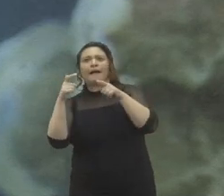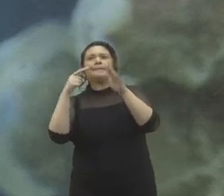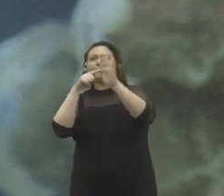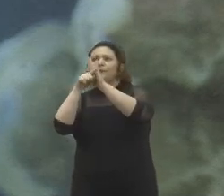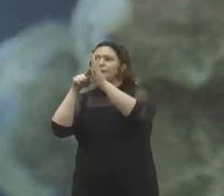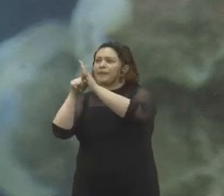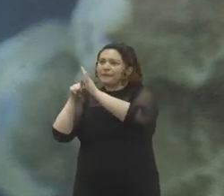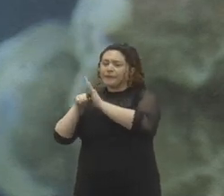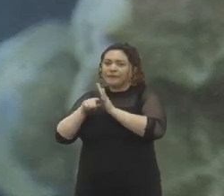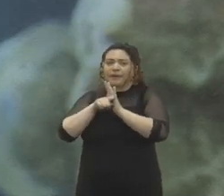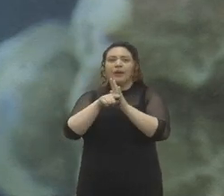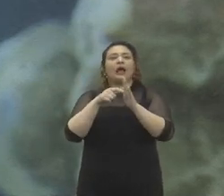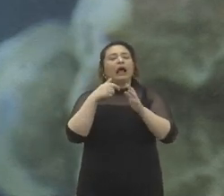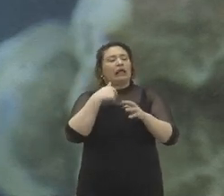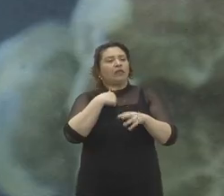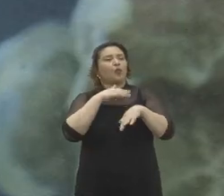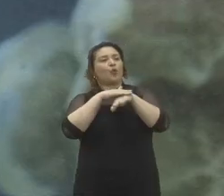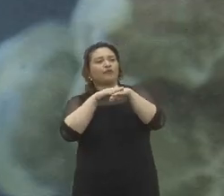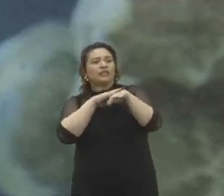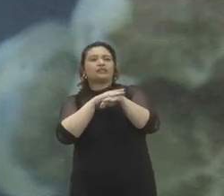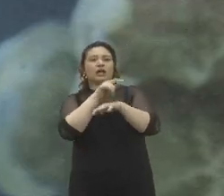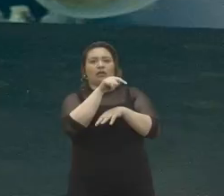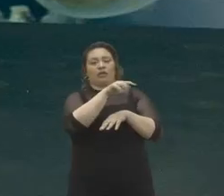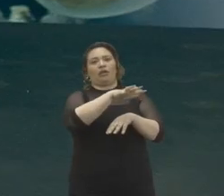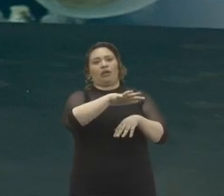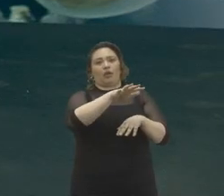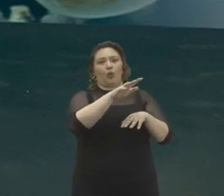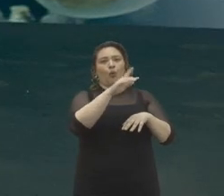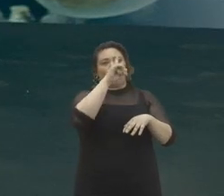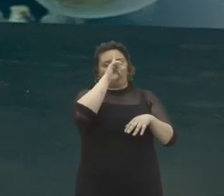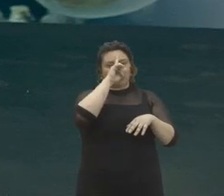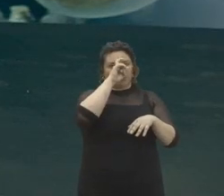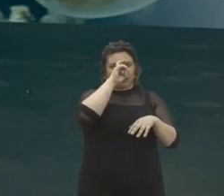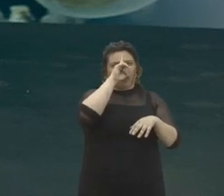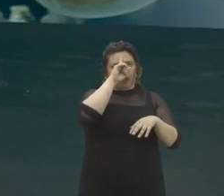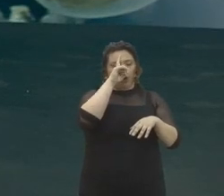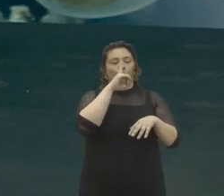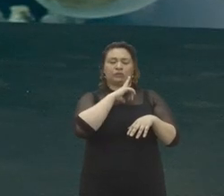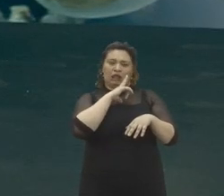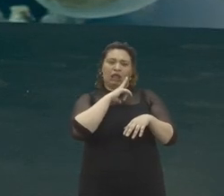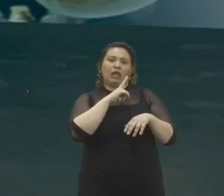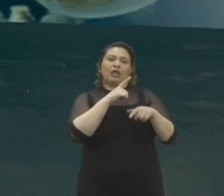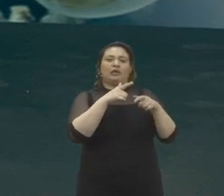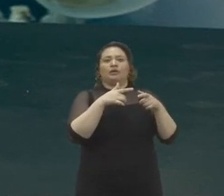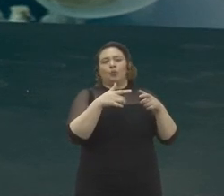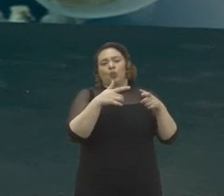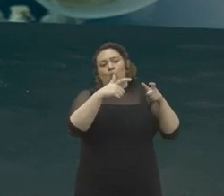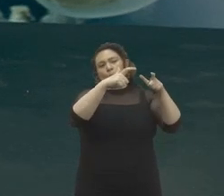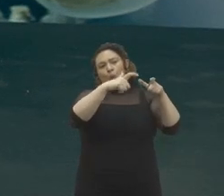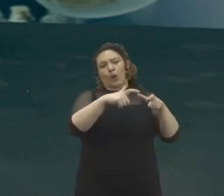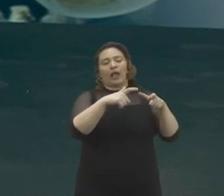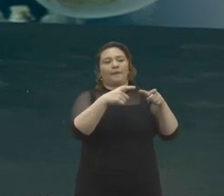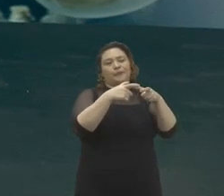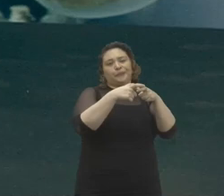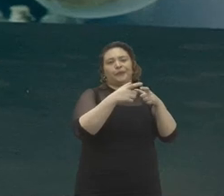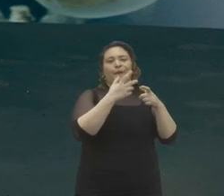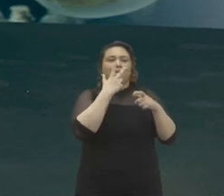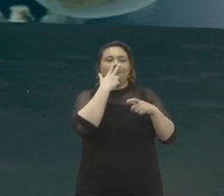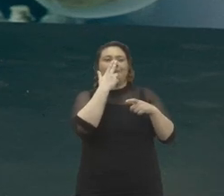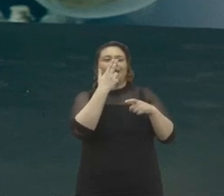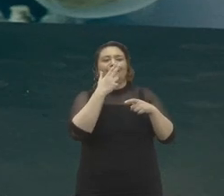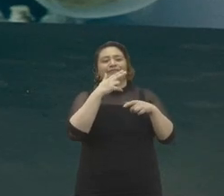eu falei lá com o pessoal do hospital local eles tem um pequeno Hospital né mais uma um ambulatório